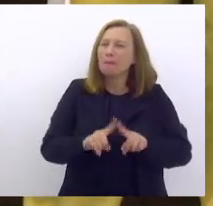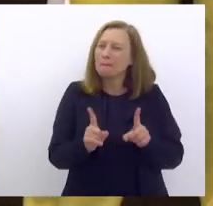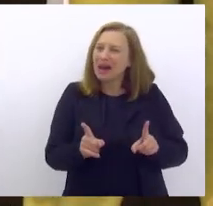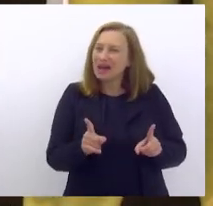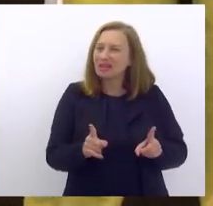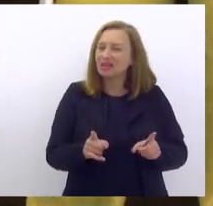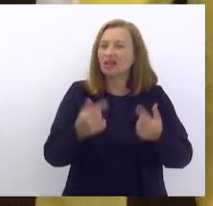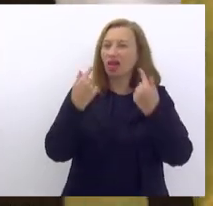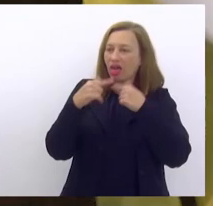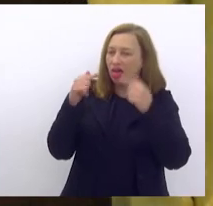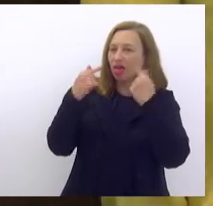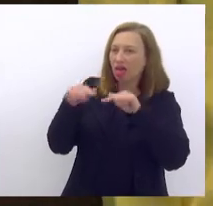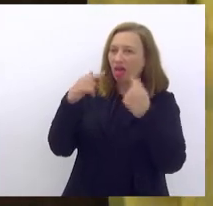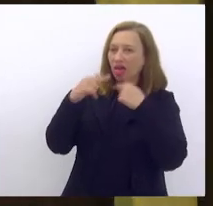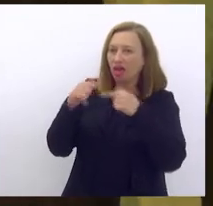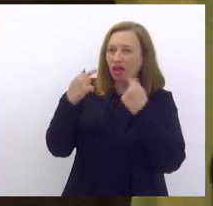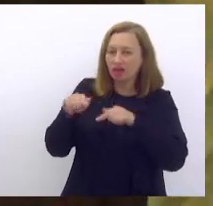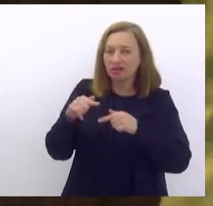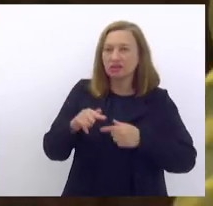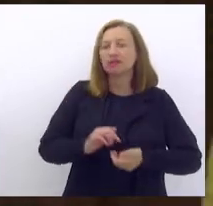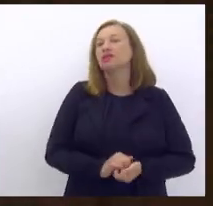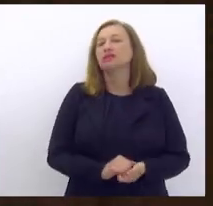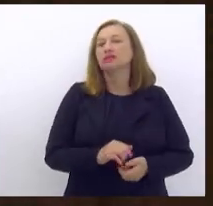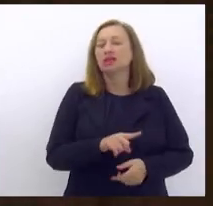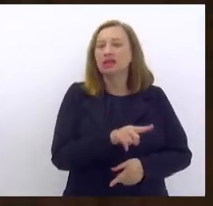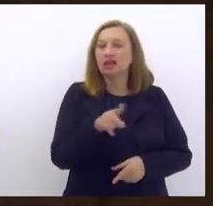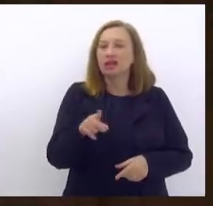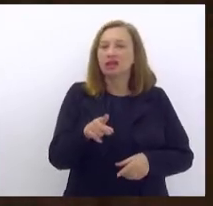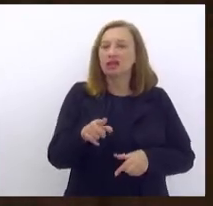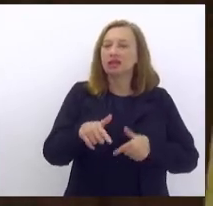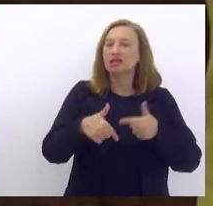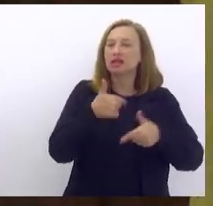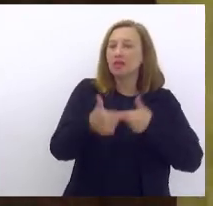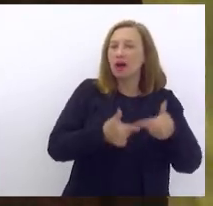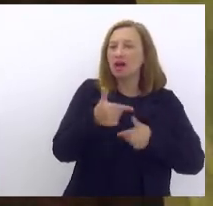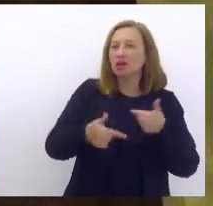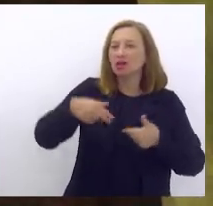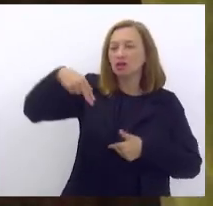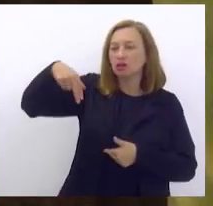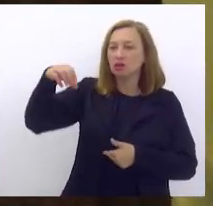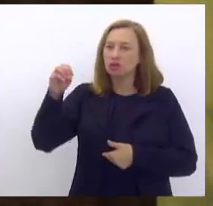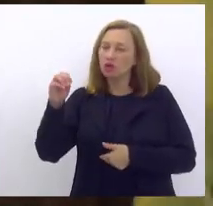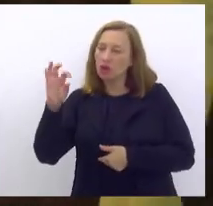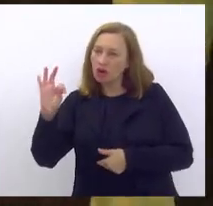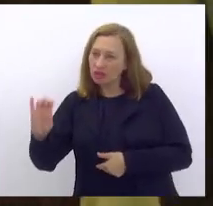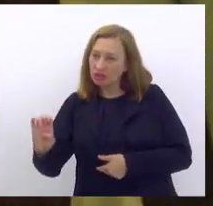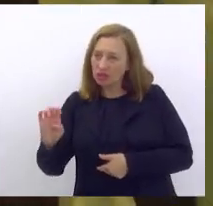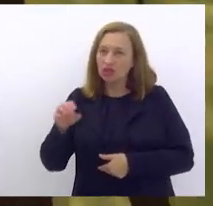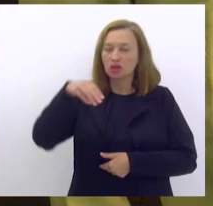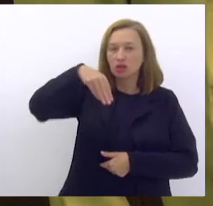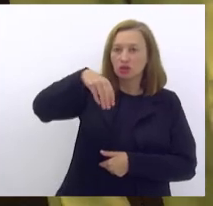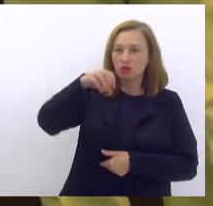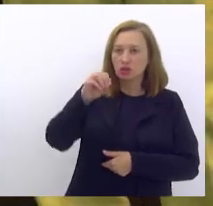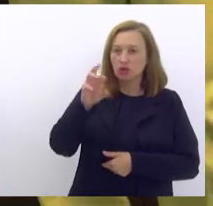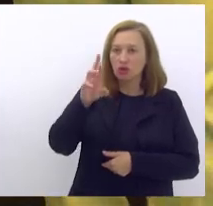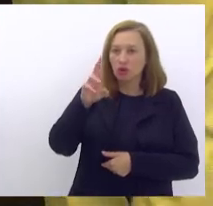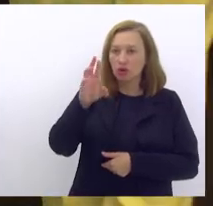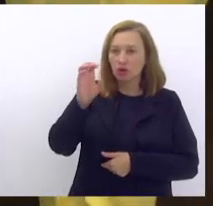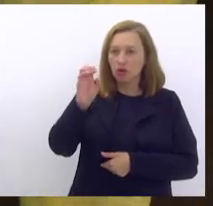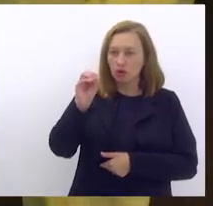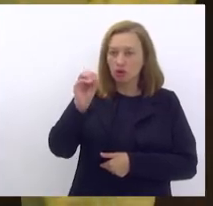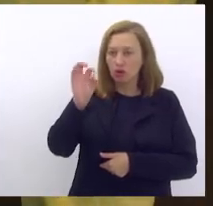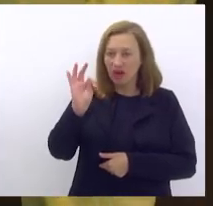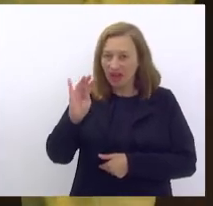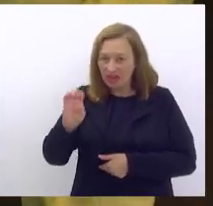muita reclamação daqueles que trabalham no Norte, no Noroeste, na Costa Verde,